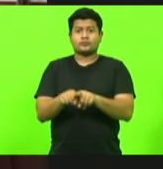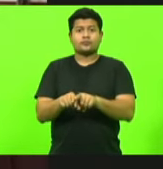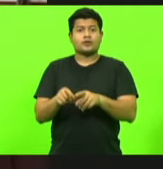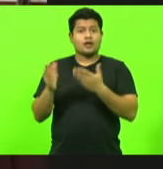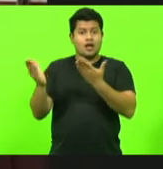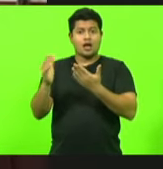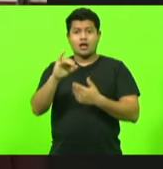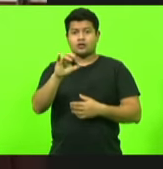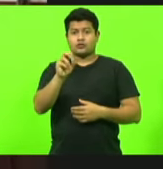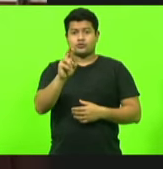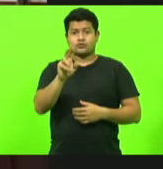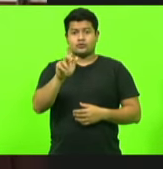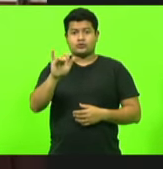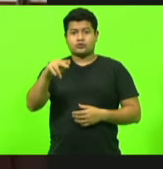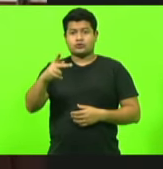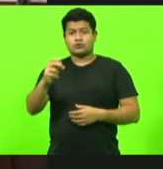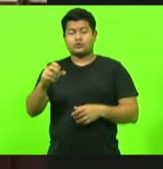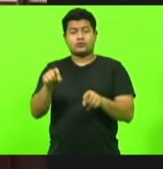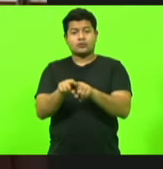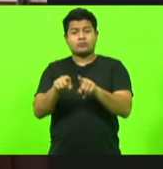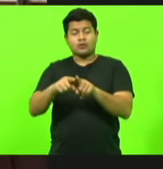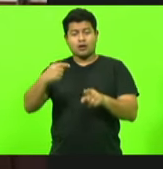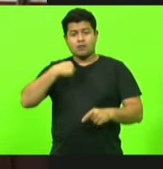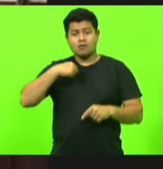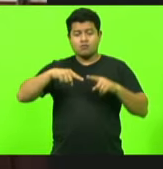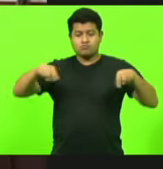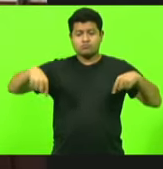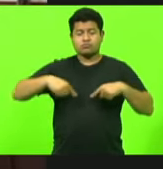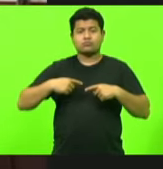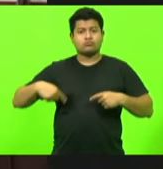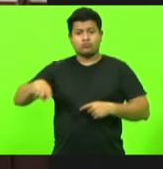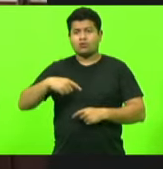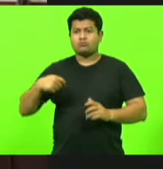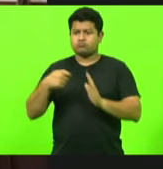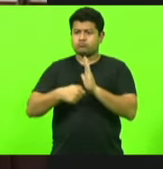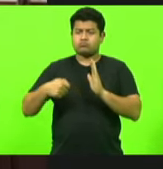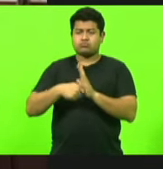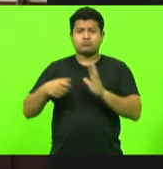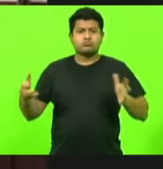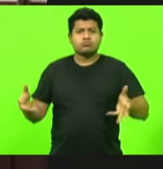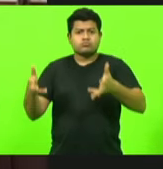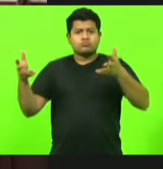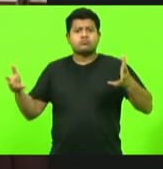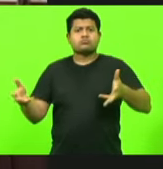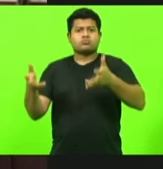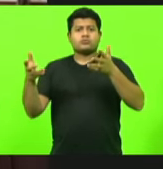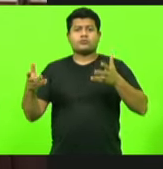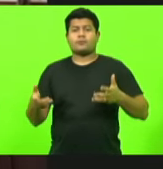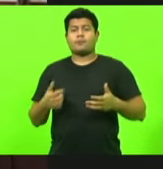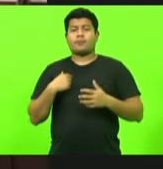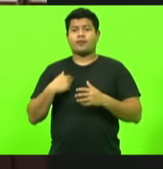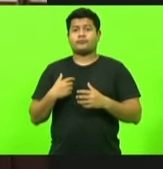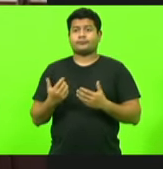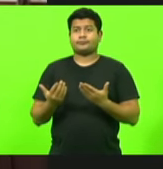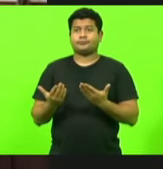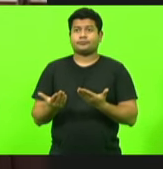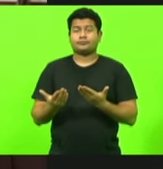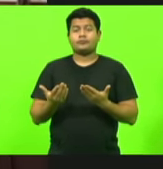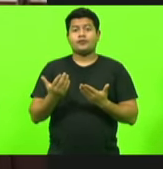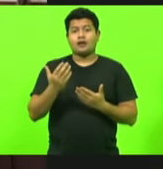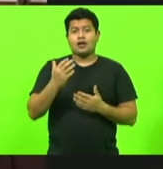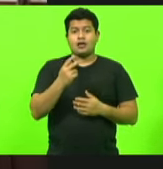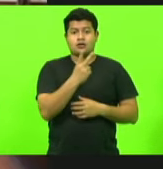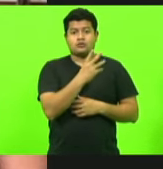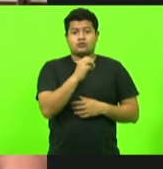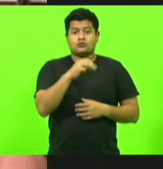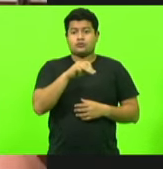Melo quanto o nosso gabinete. Nós nos encorajamos na cobrança. Fizemos um enfrentamento com relação à decisão de botar os 200